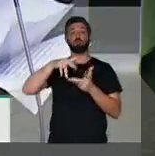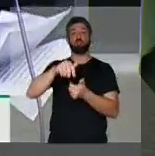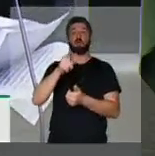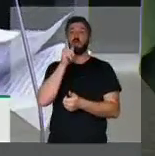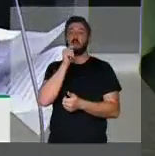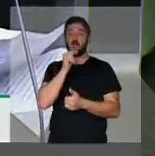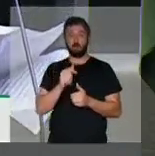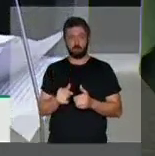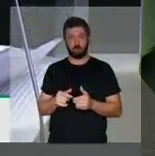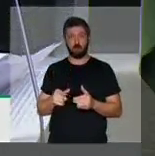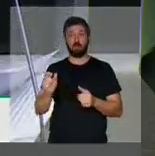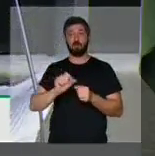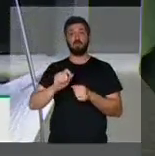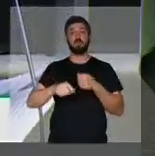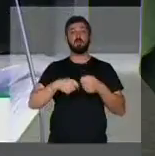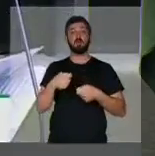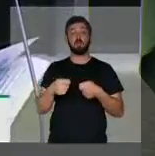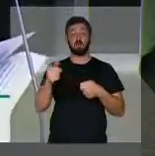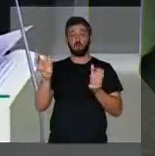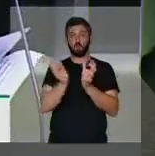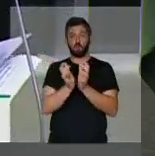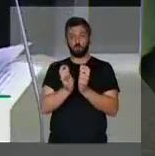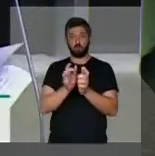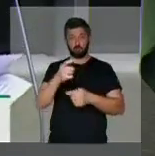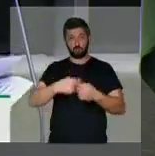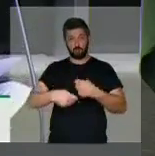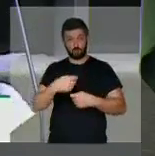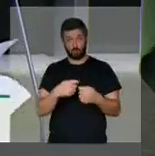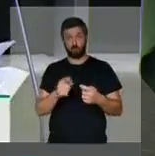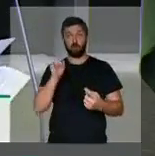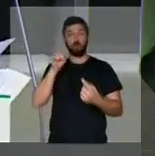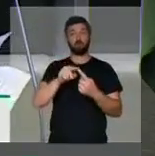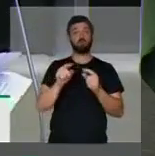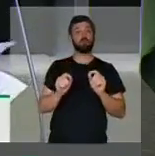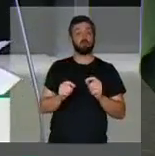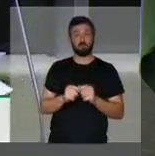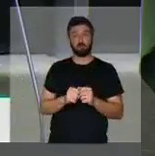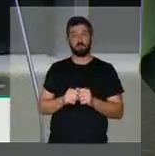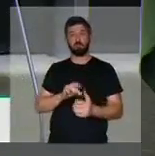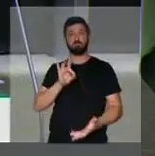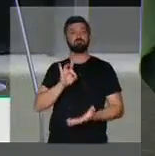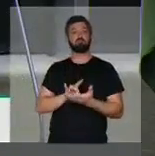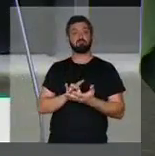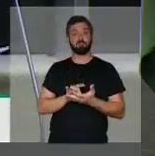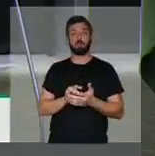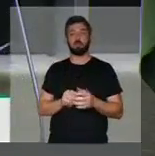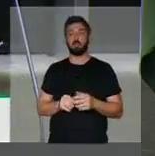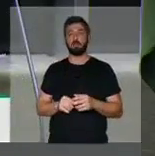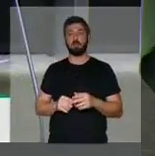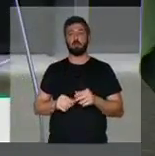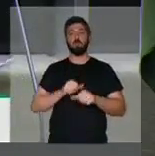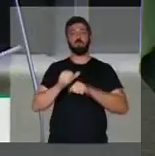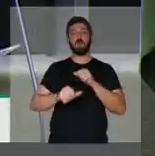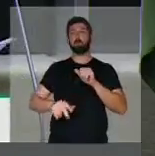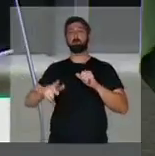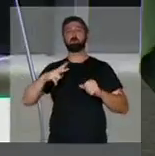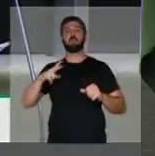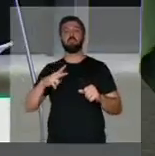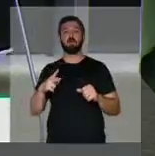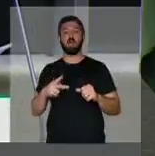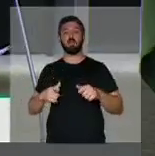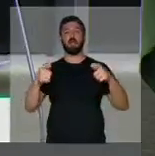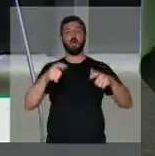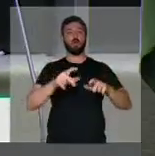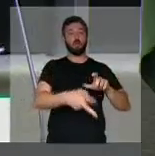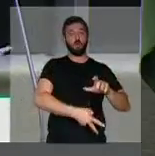Água, promovido por grupos econômicos com o objetivo de legitimar as privatizações das